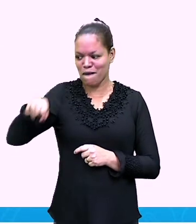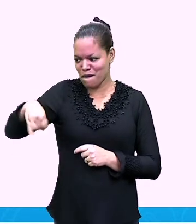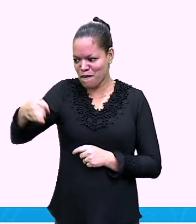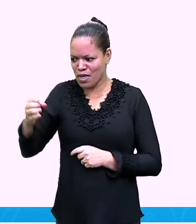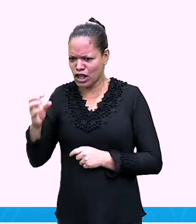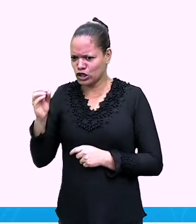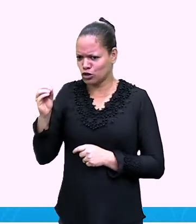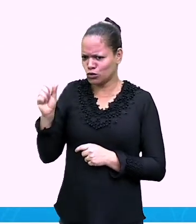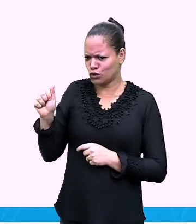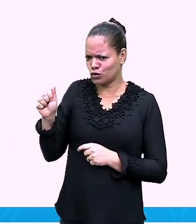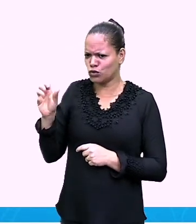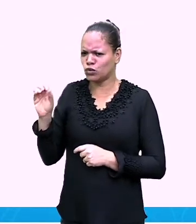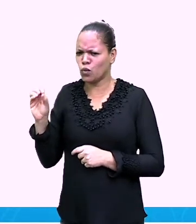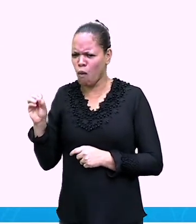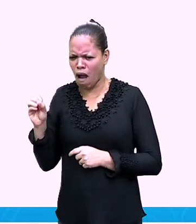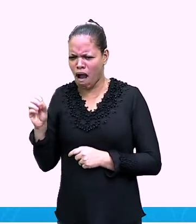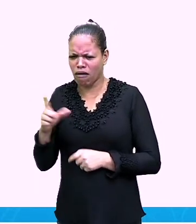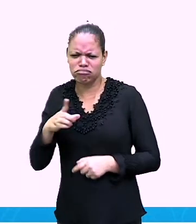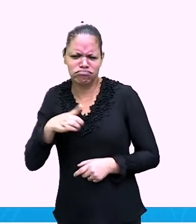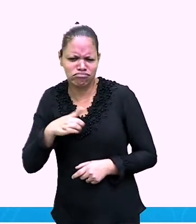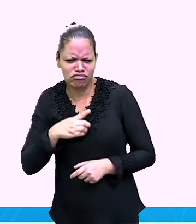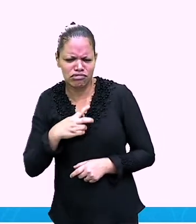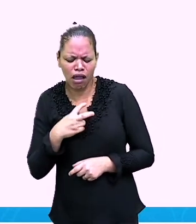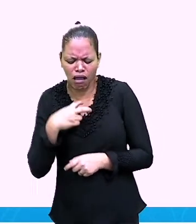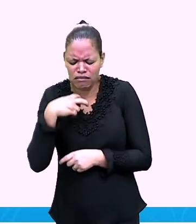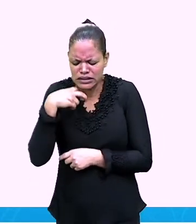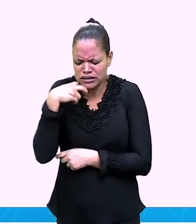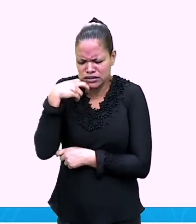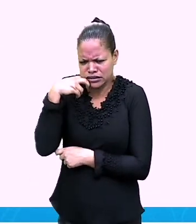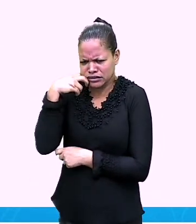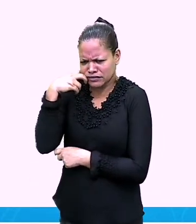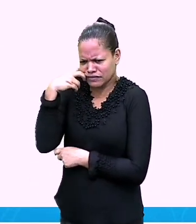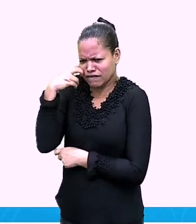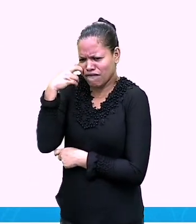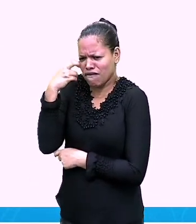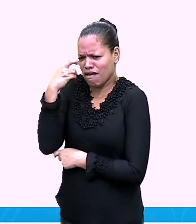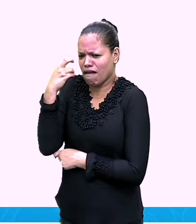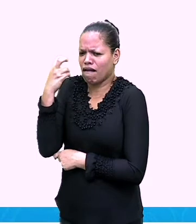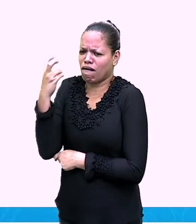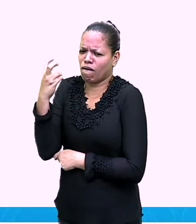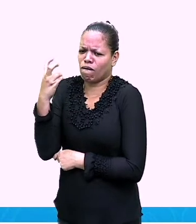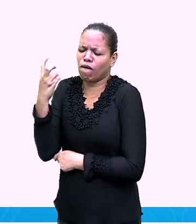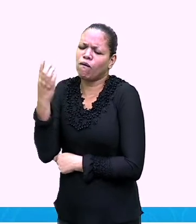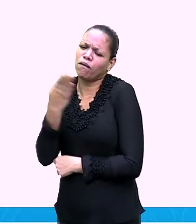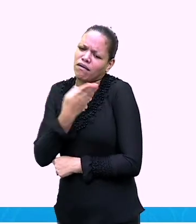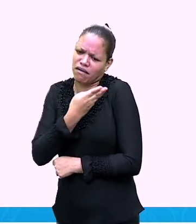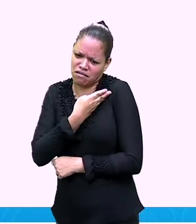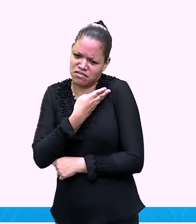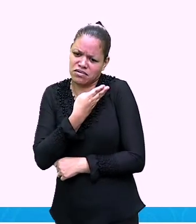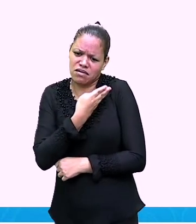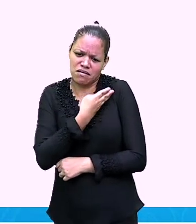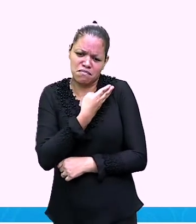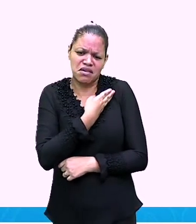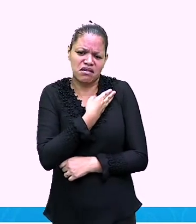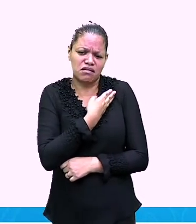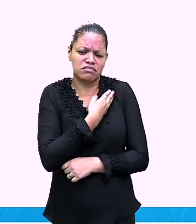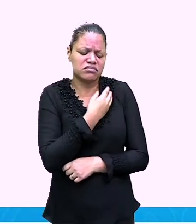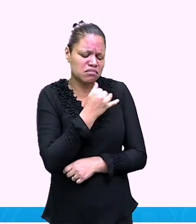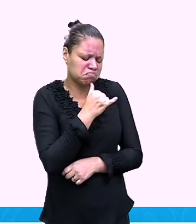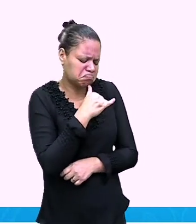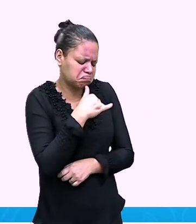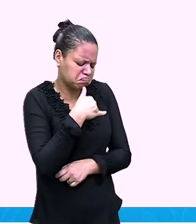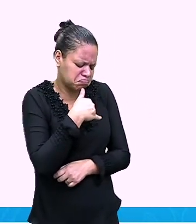mundo aprendendo, tirando nota 10 na prova e você tristinho porque você não conseguiu entender. É muito triste, a gente fica com